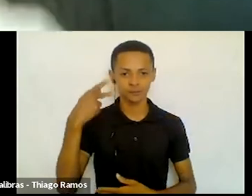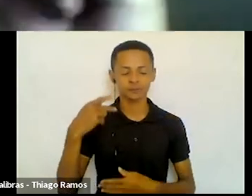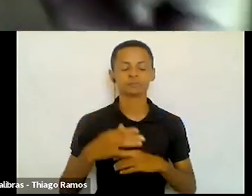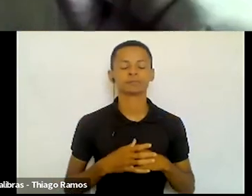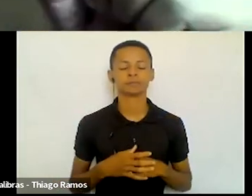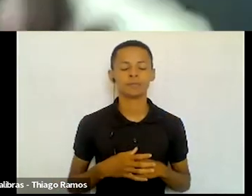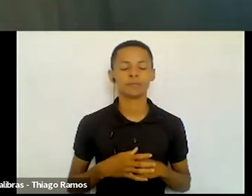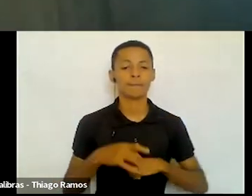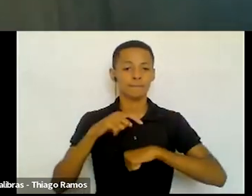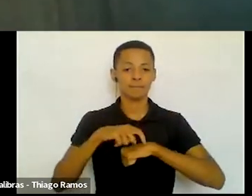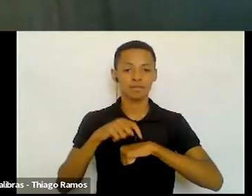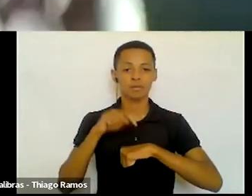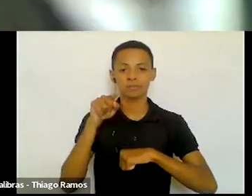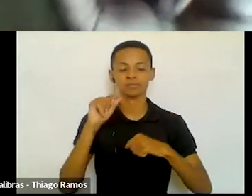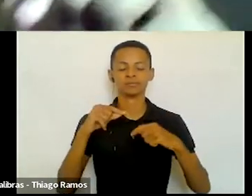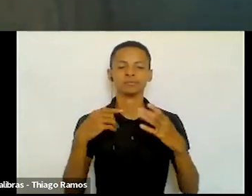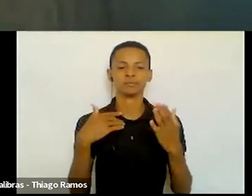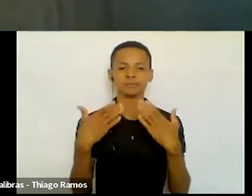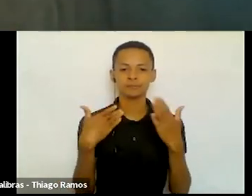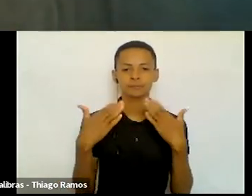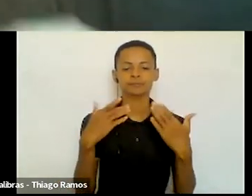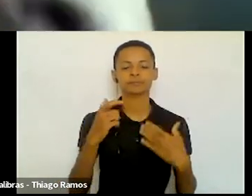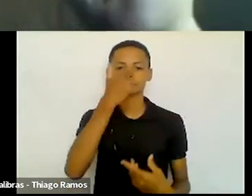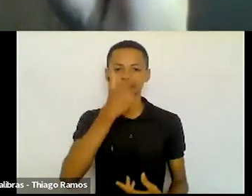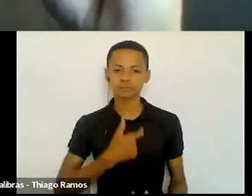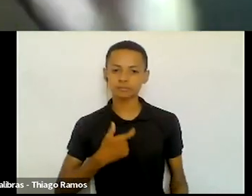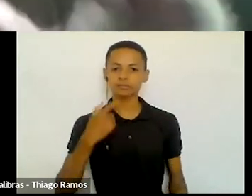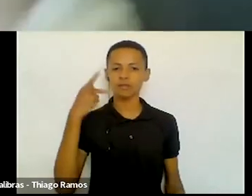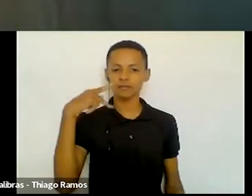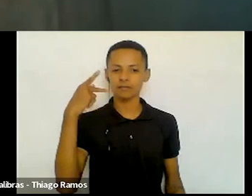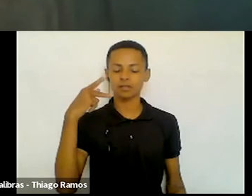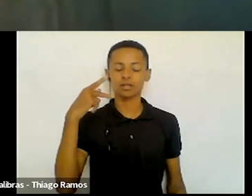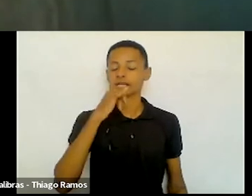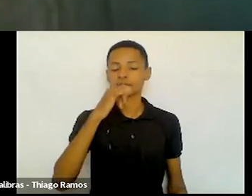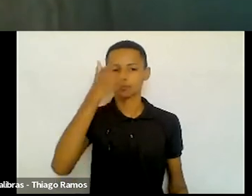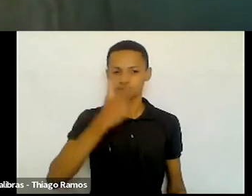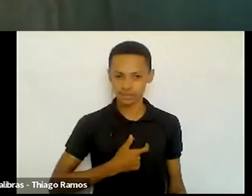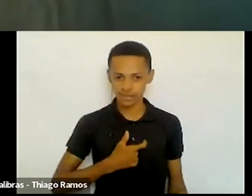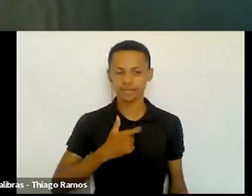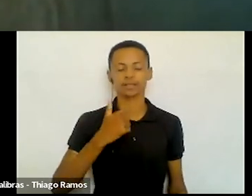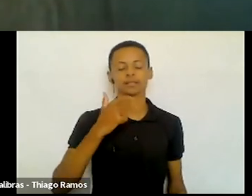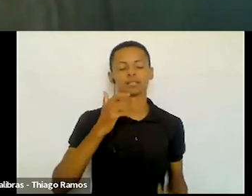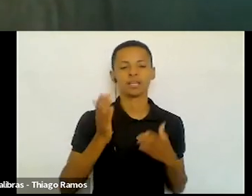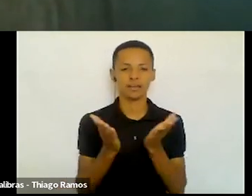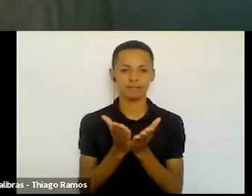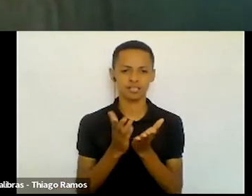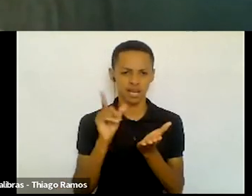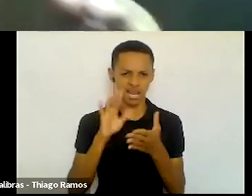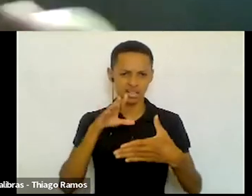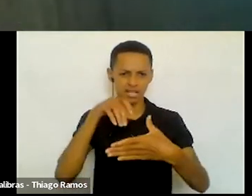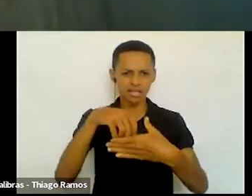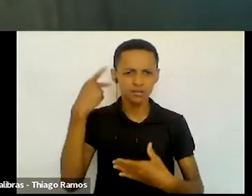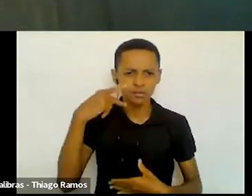quando você se converte, se ser evangélico já é estar dentro de um campo político, então você